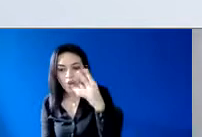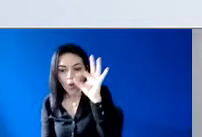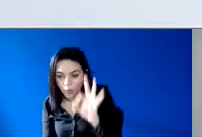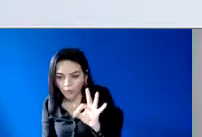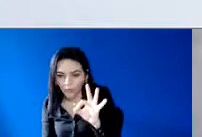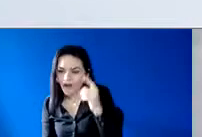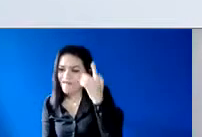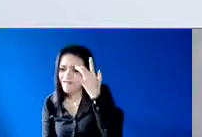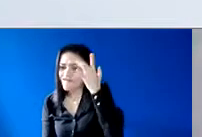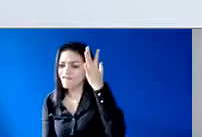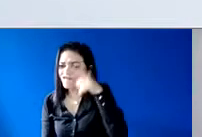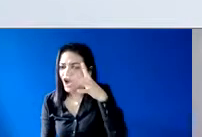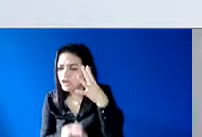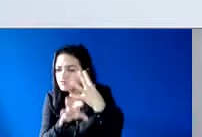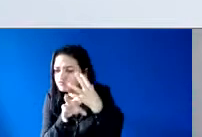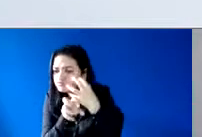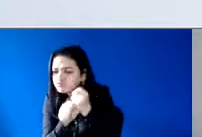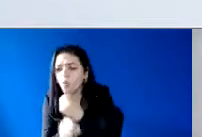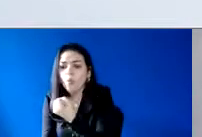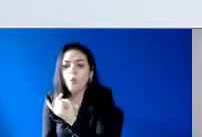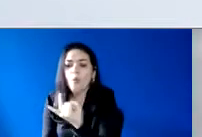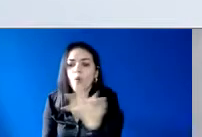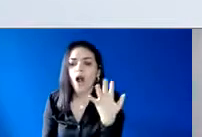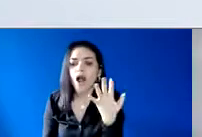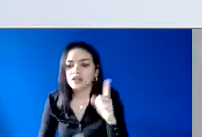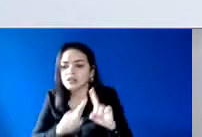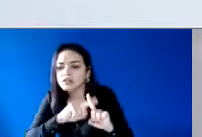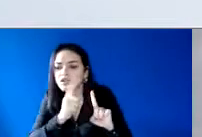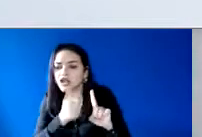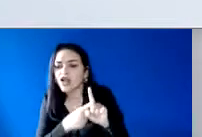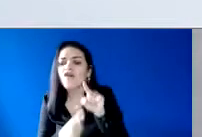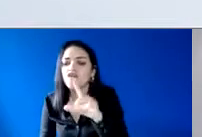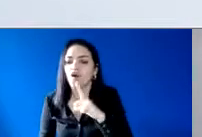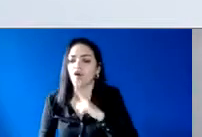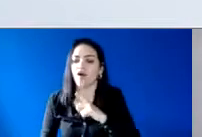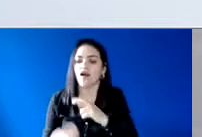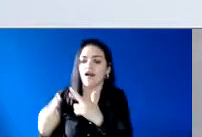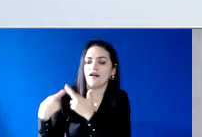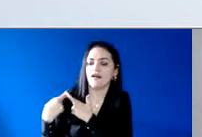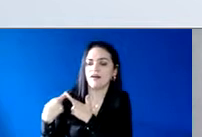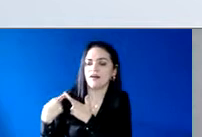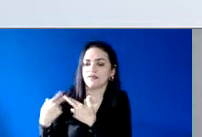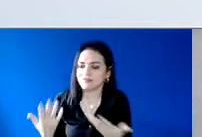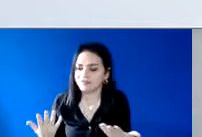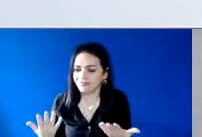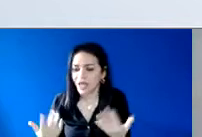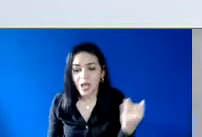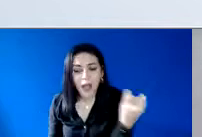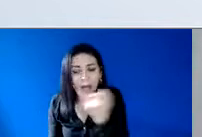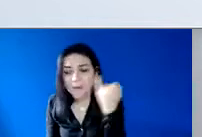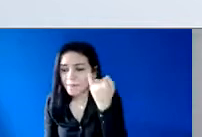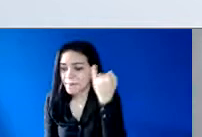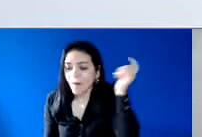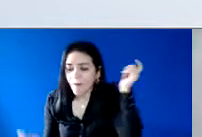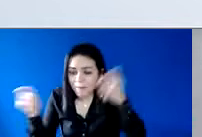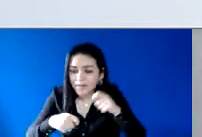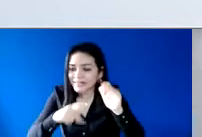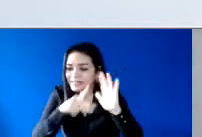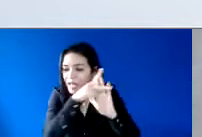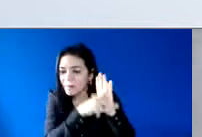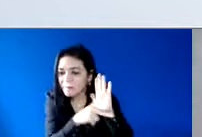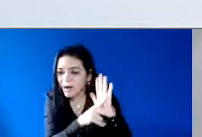você calcular quantas gestantes você tem. Outra coisa importante é planejar. Não existe assistência à saúde sem planejamento,